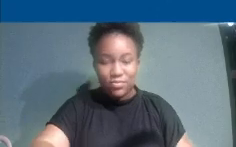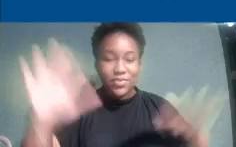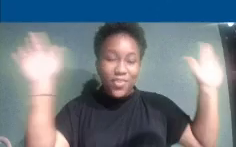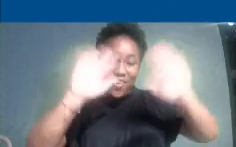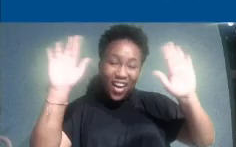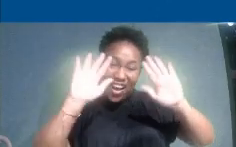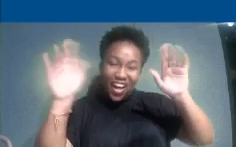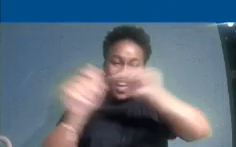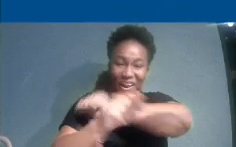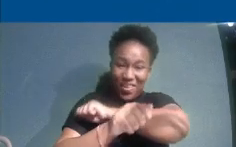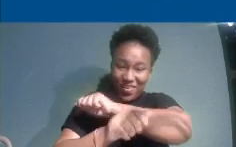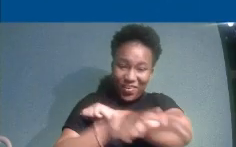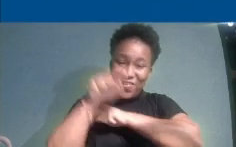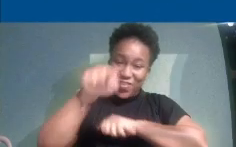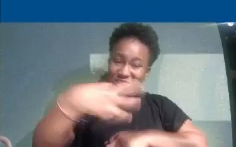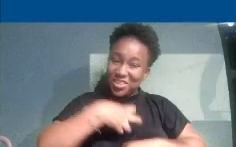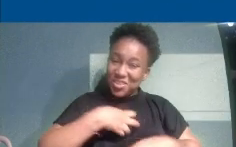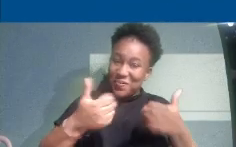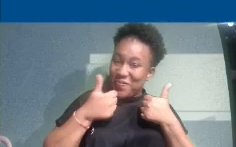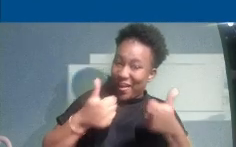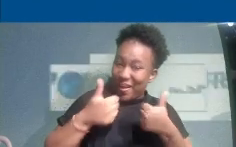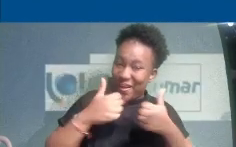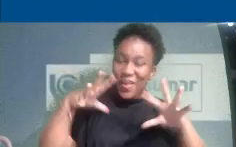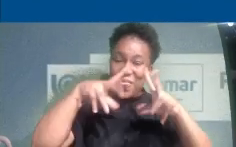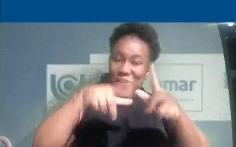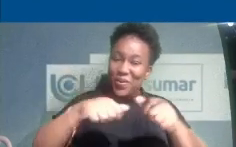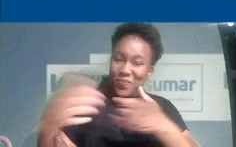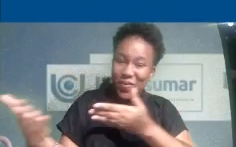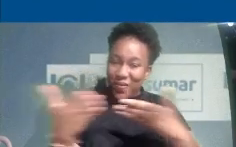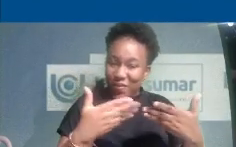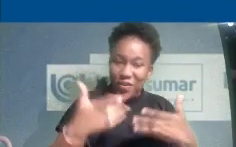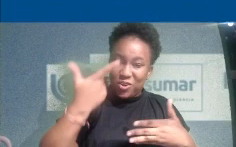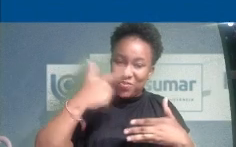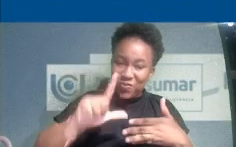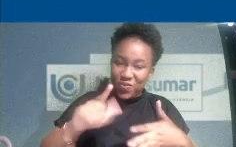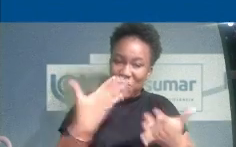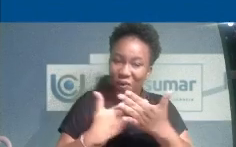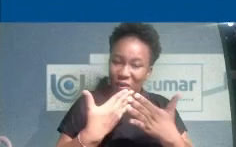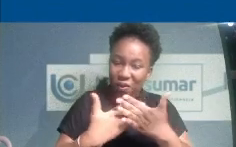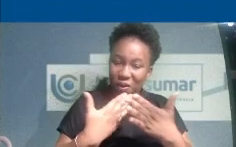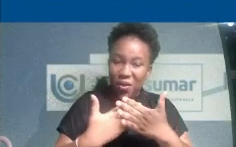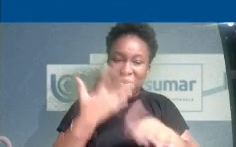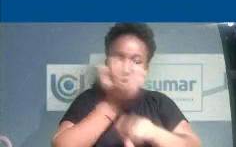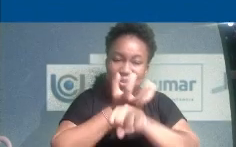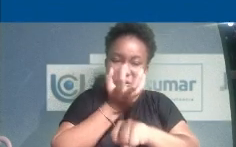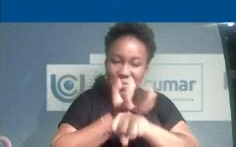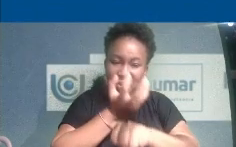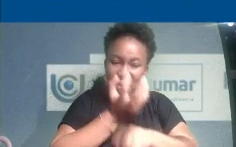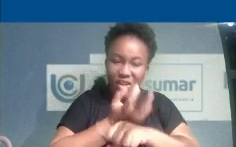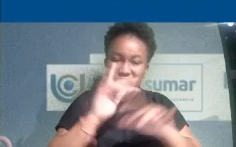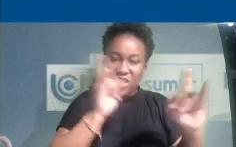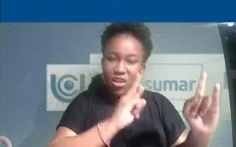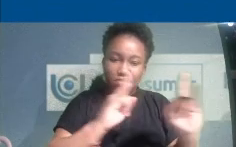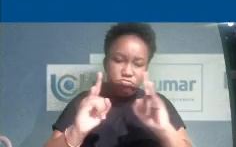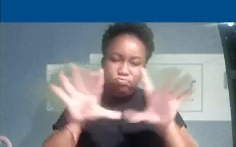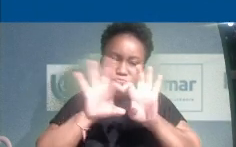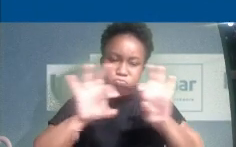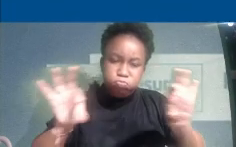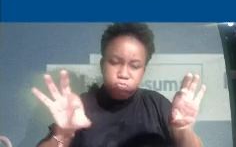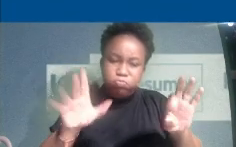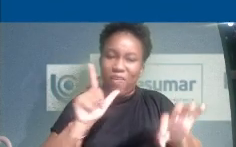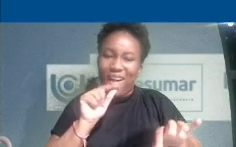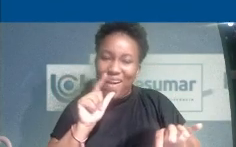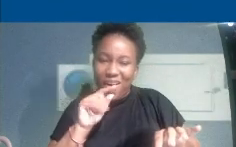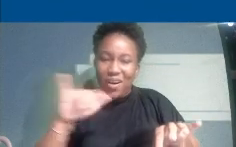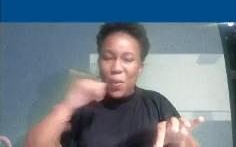Olá, alunos! Tudo bem com vocês? Sejam bem-vindos a mais uma aula da disciplina de Instalações Prediais. Aqui